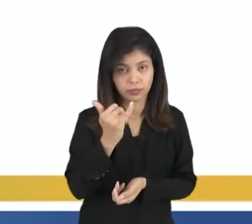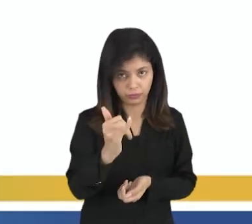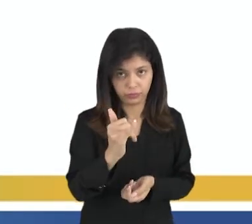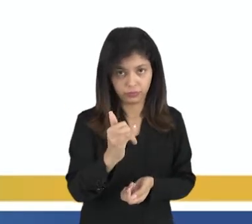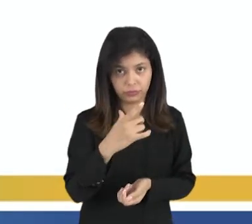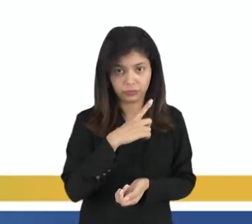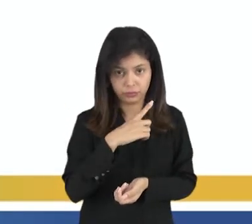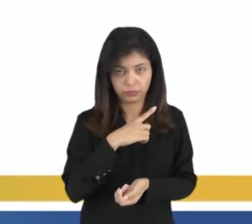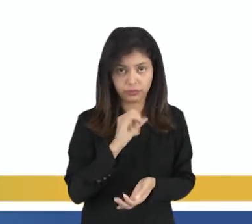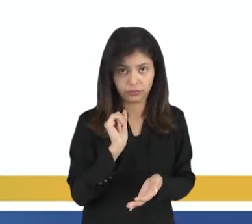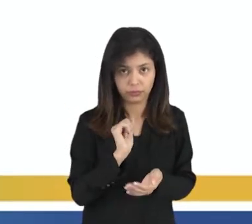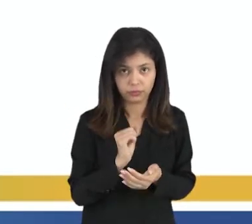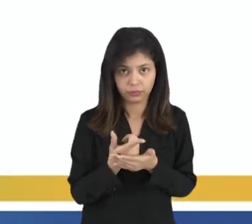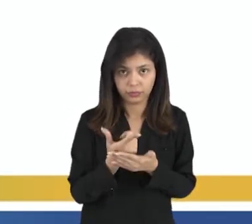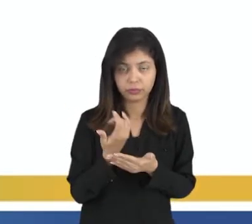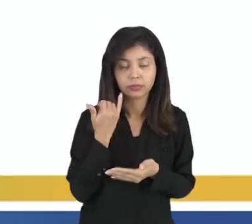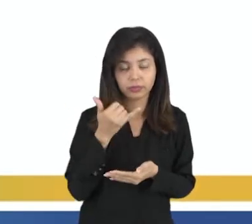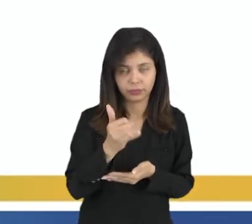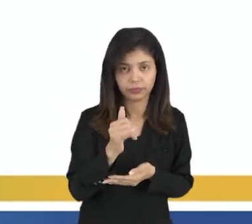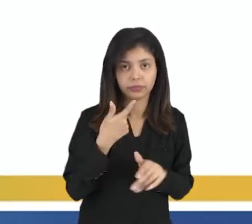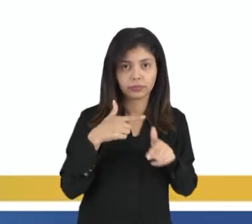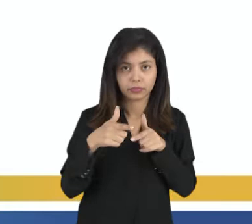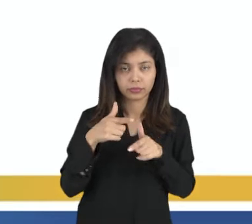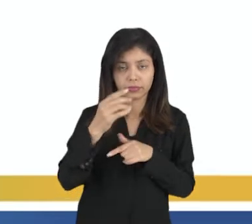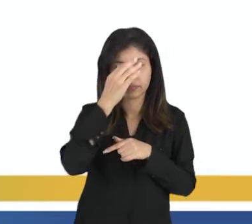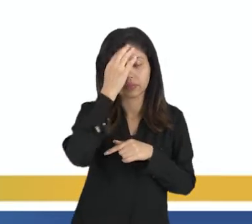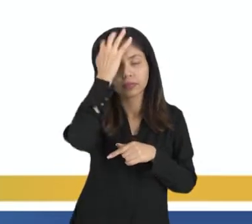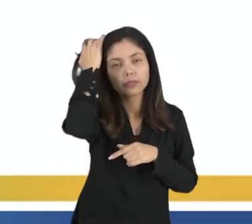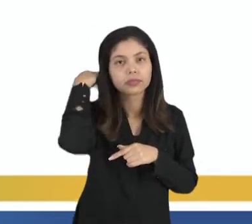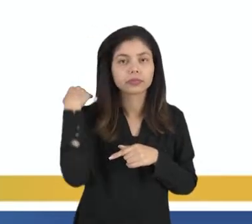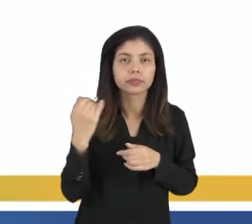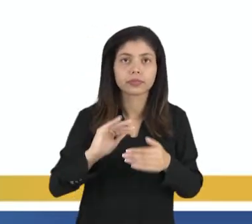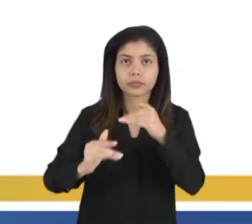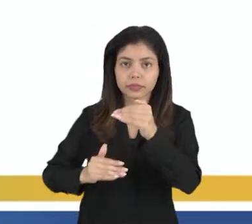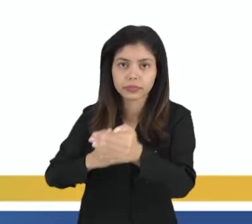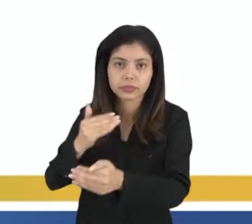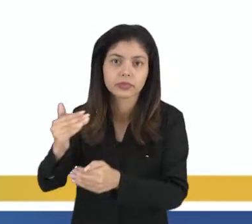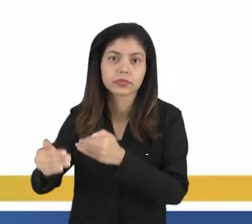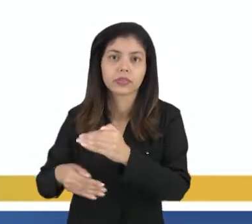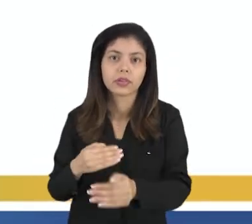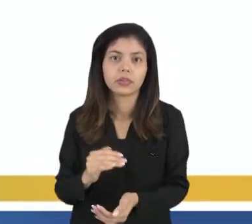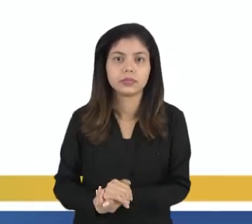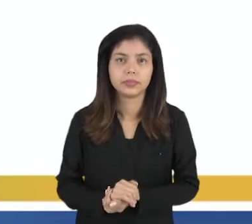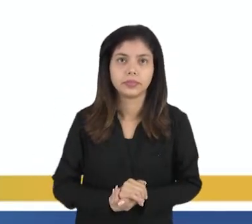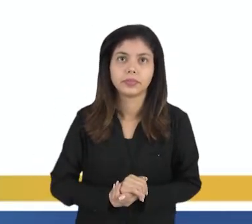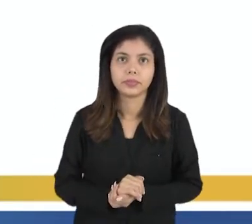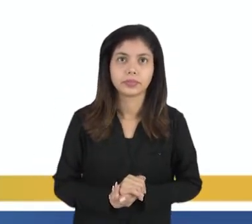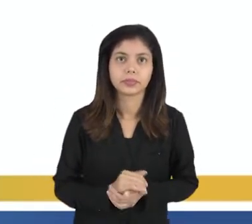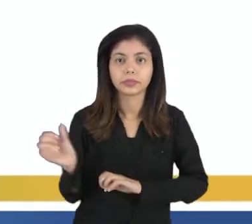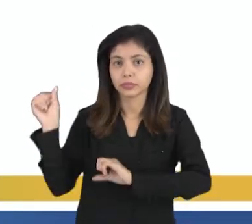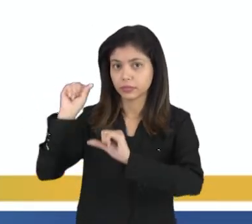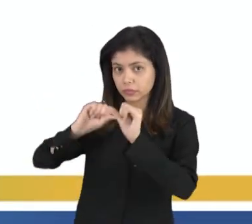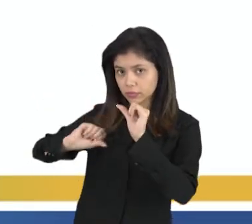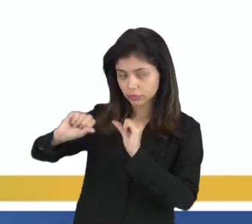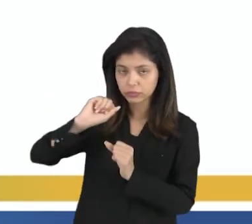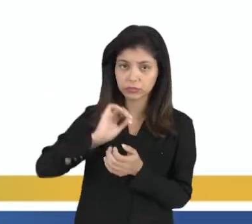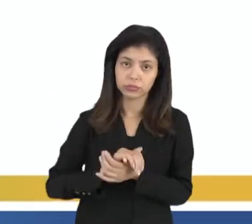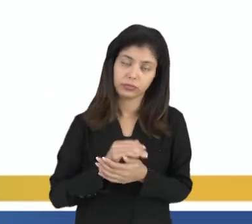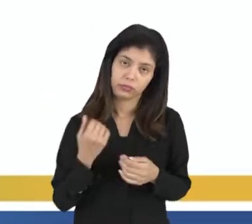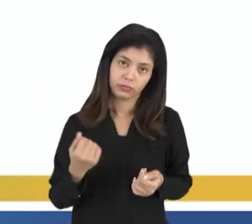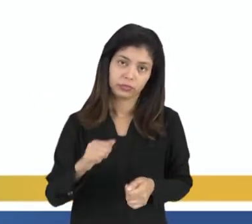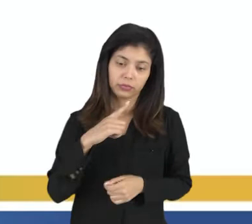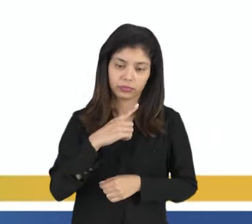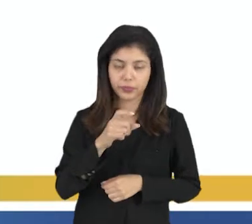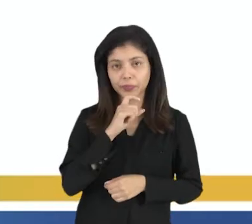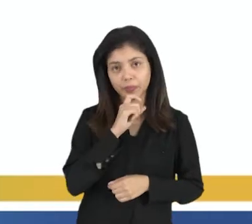gasto energético para realizar trabalho, ok? Então o processo ocorre da maneira inversa. Você tem aqui uma fonte